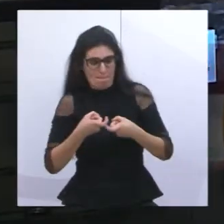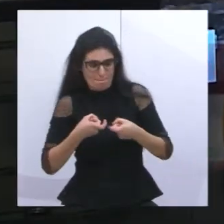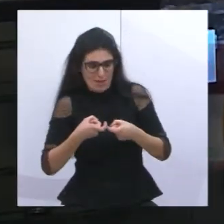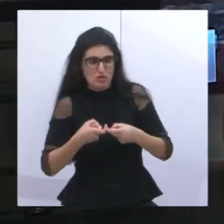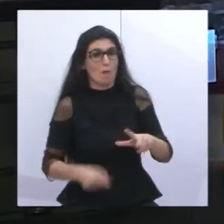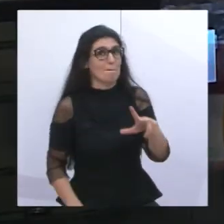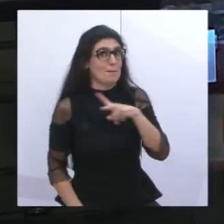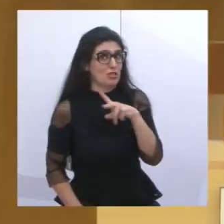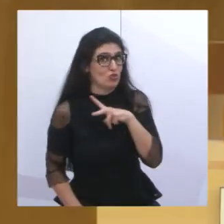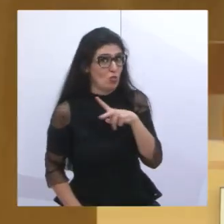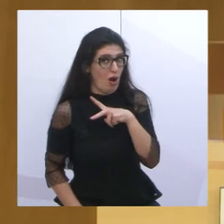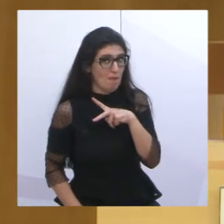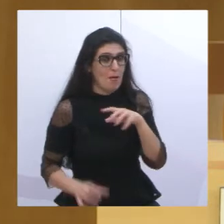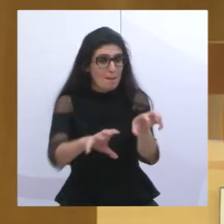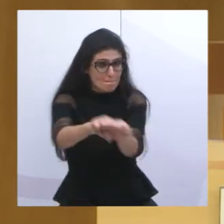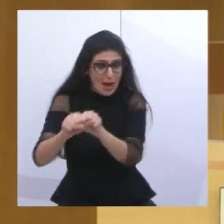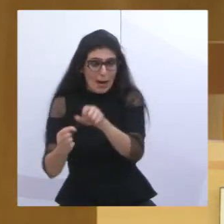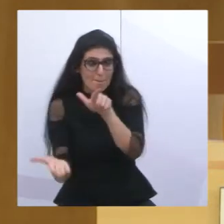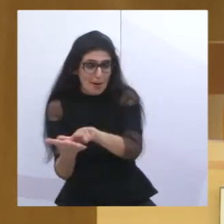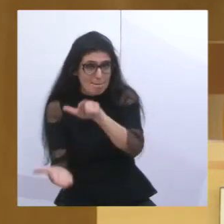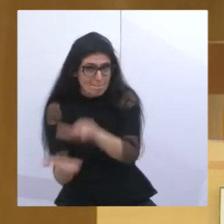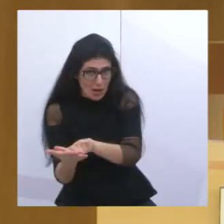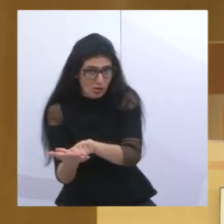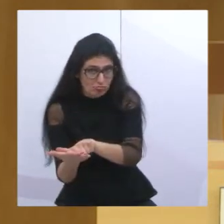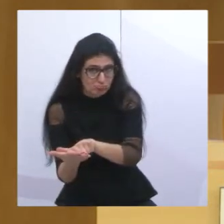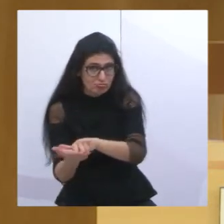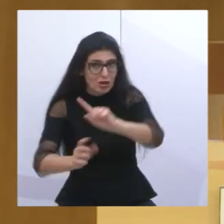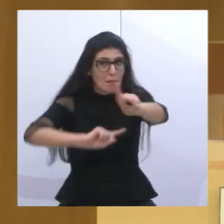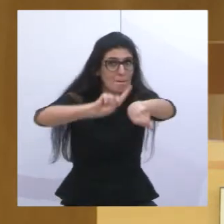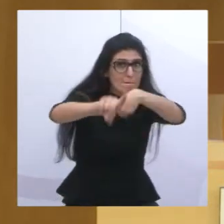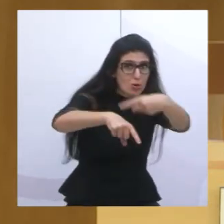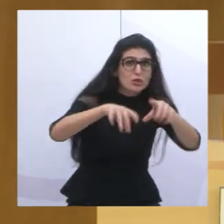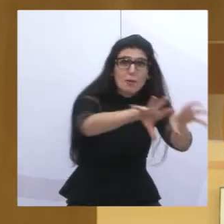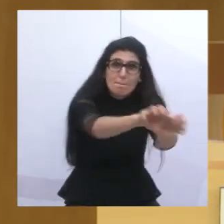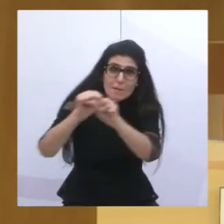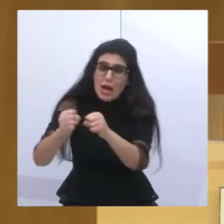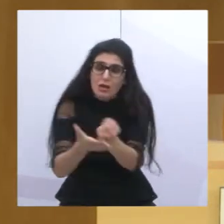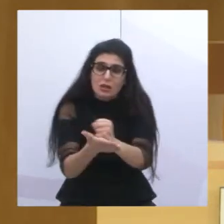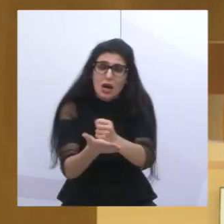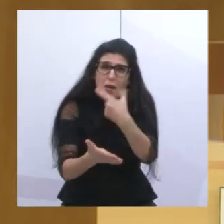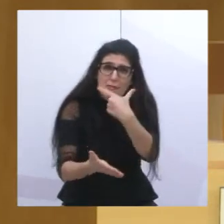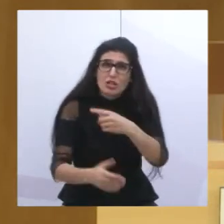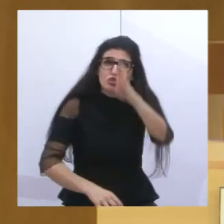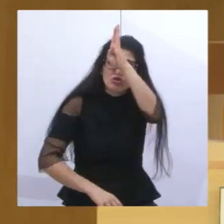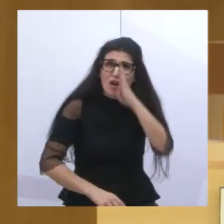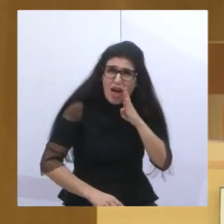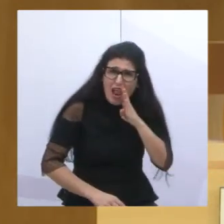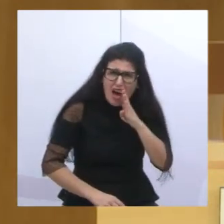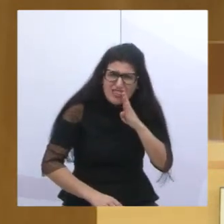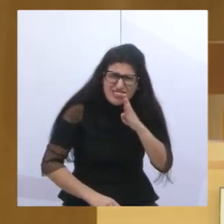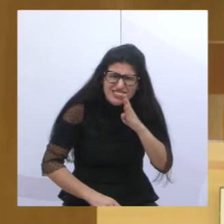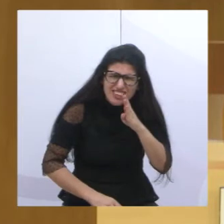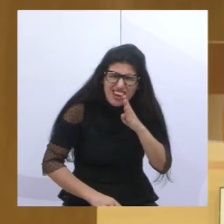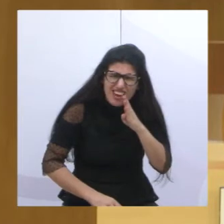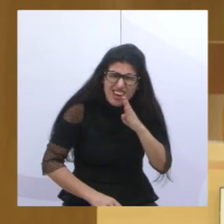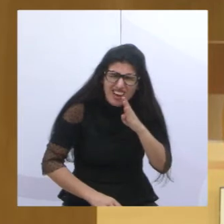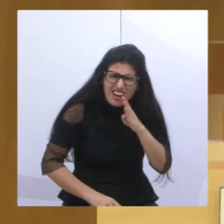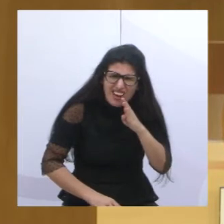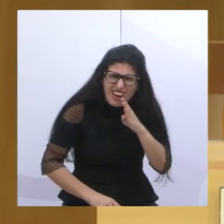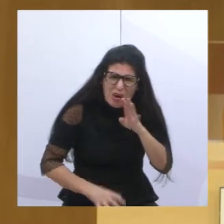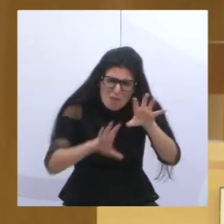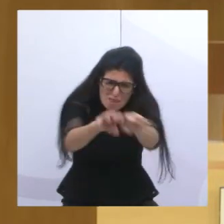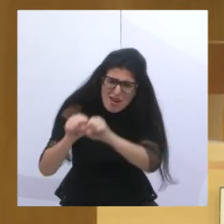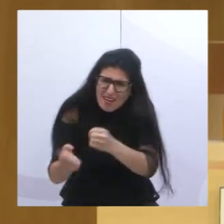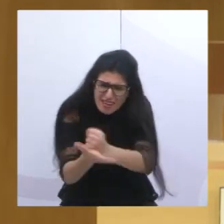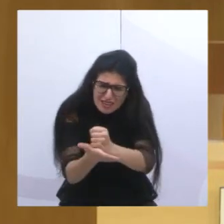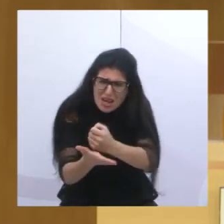Eu vou aqui continuar a fazer o meu trabalho de ficar lutando por todas as pessoas de Jacareí, mas principalmente pelo mais